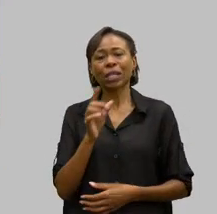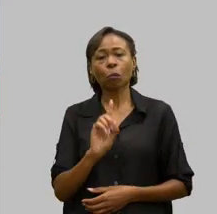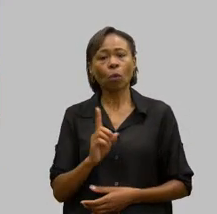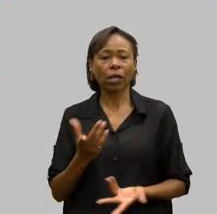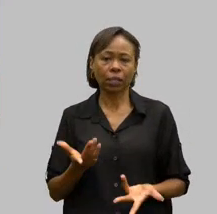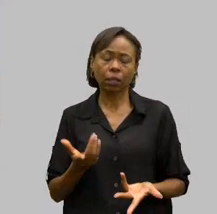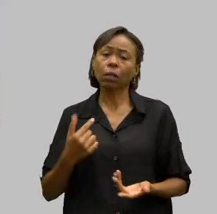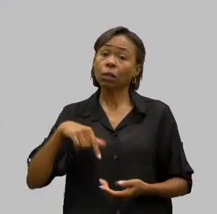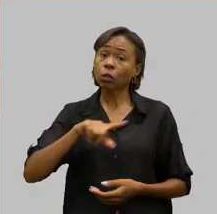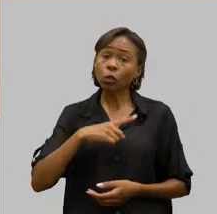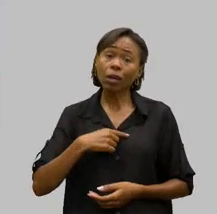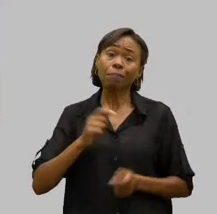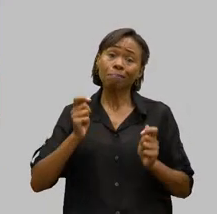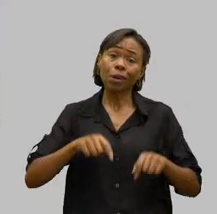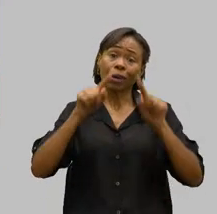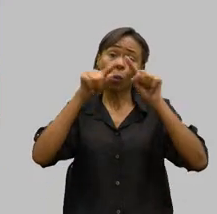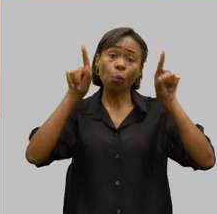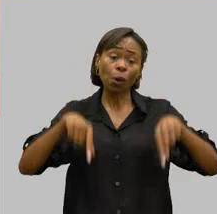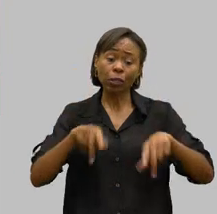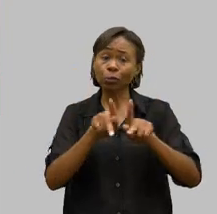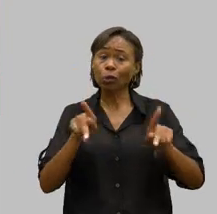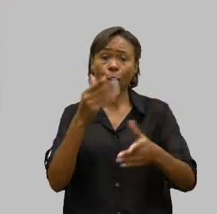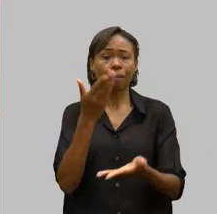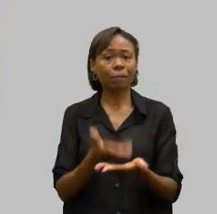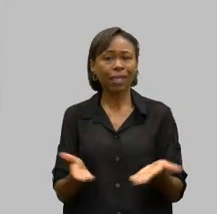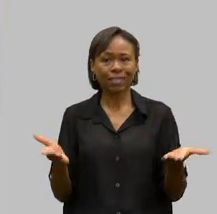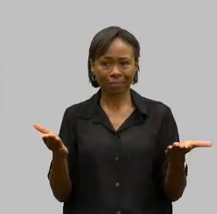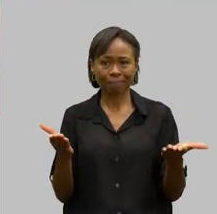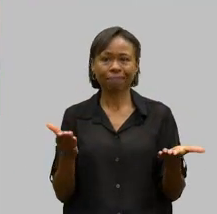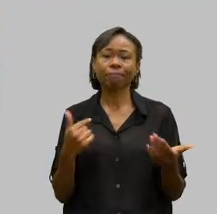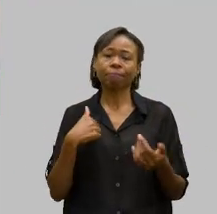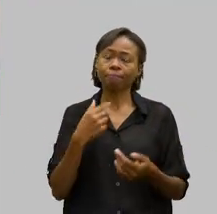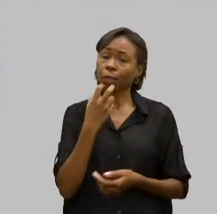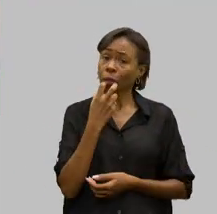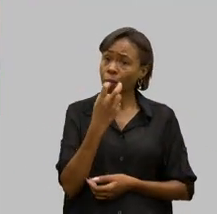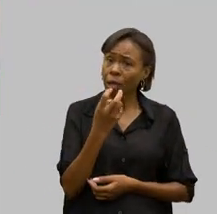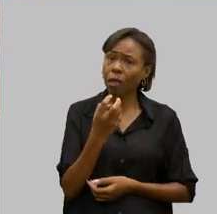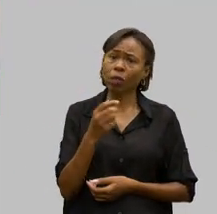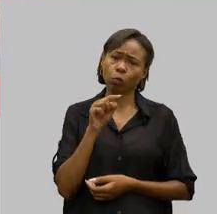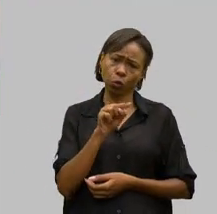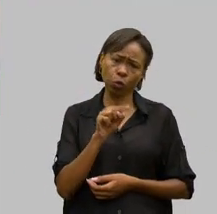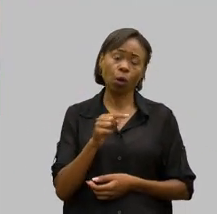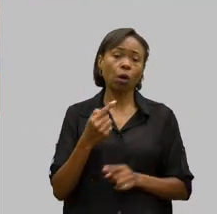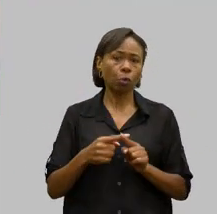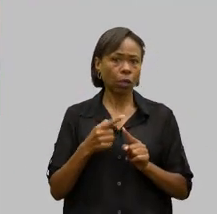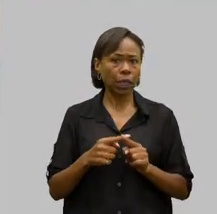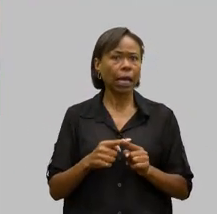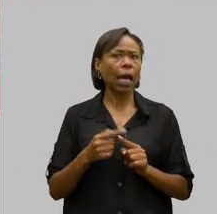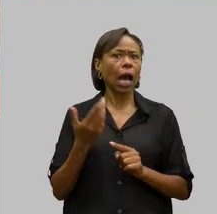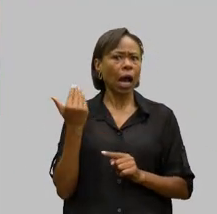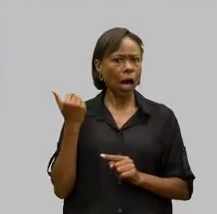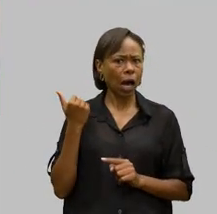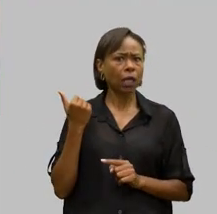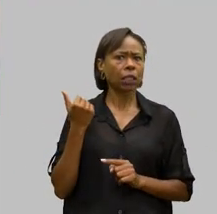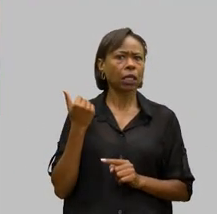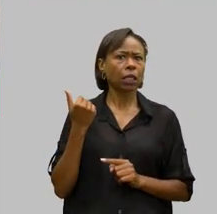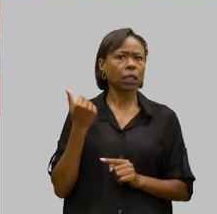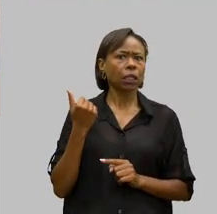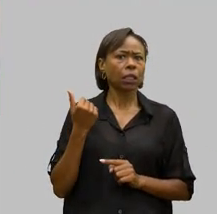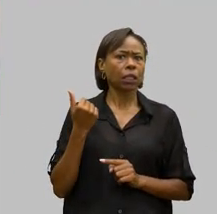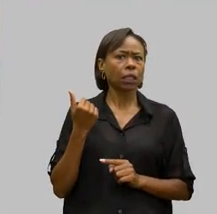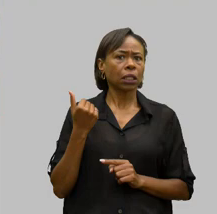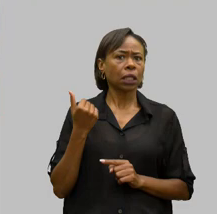de perder esses quadros. Então, eu faço um apelo ao senhor, porque a greve foi muito bonita, foi muito importante, a Adueng